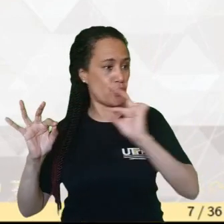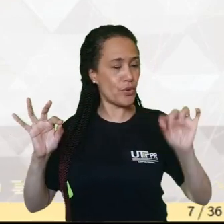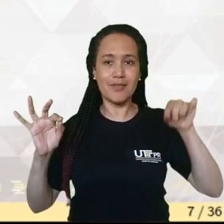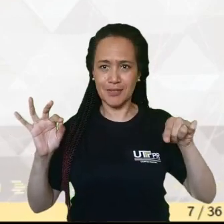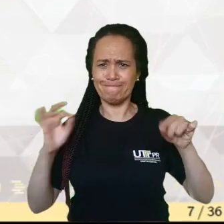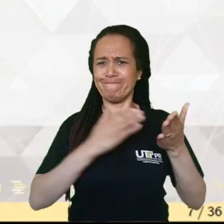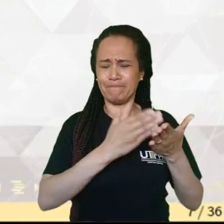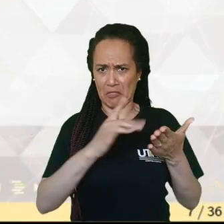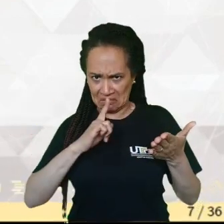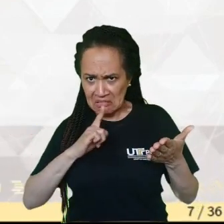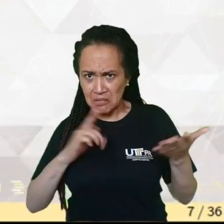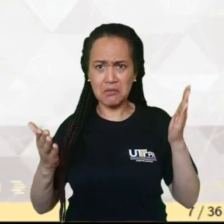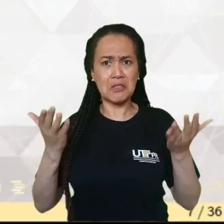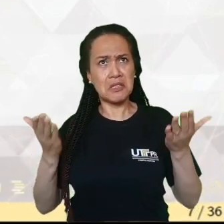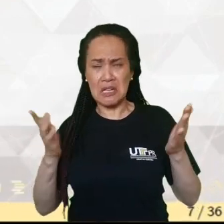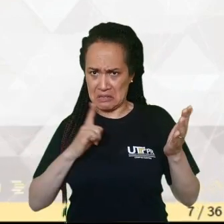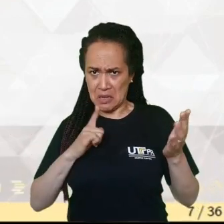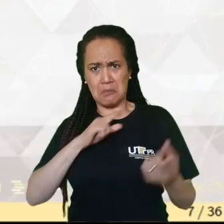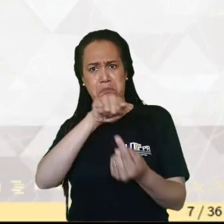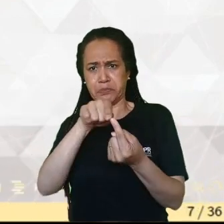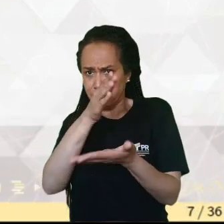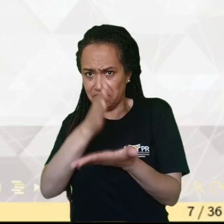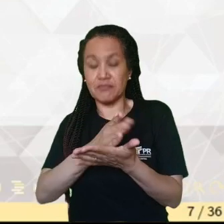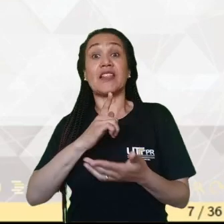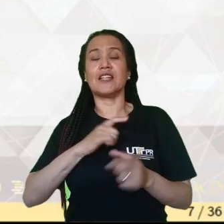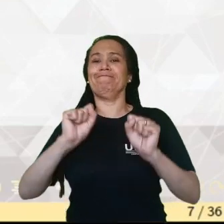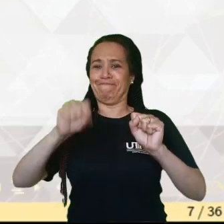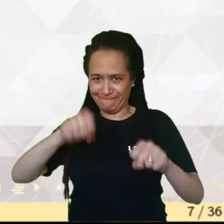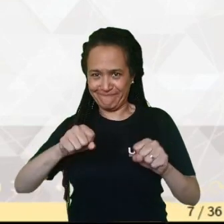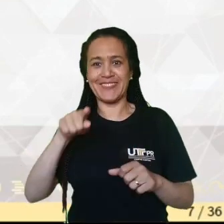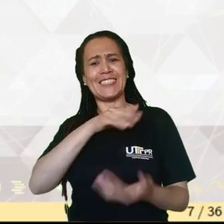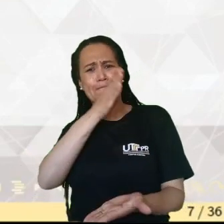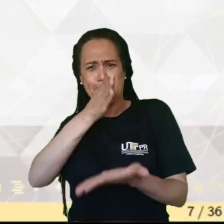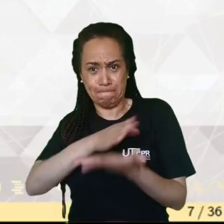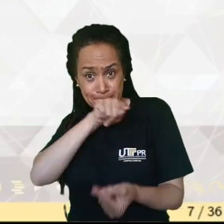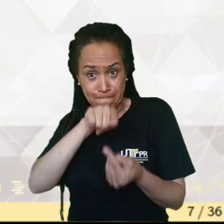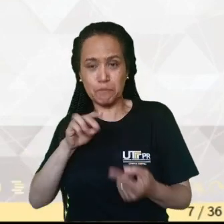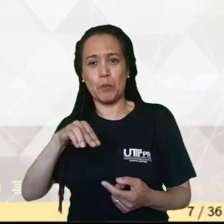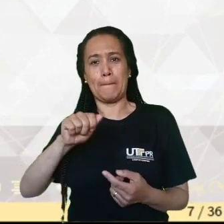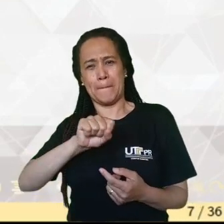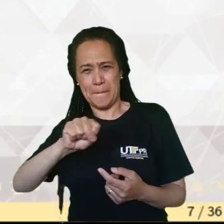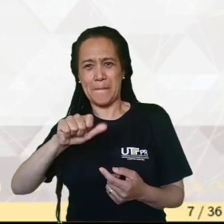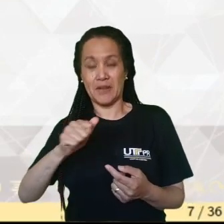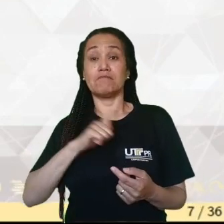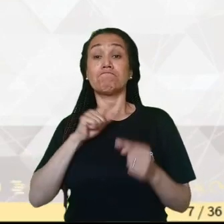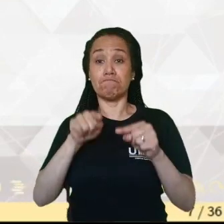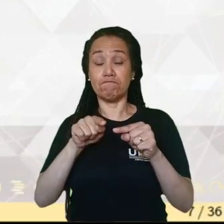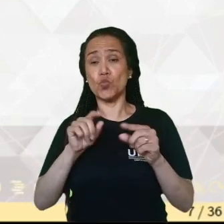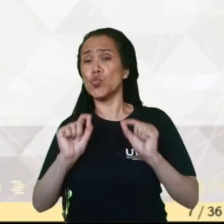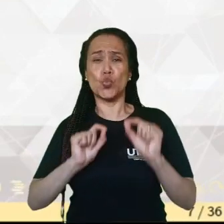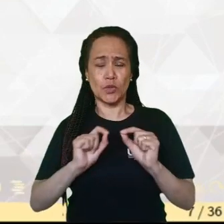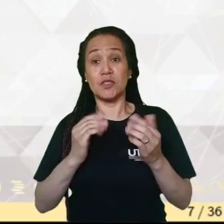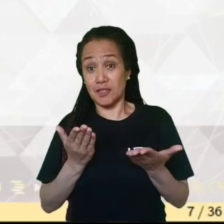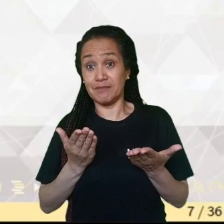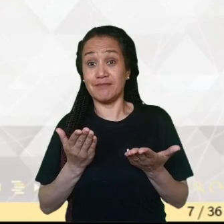algum ponto de equilíbrio entre essas esferas? Sim, esse centro de massa. Então, este centro de massa que nós temos aqui, ele não é nada